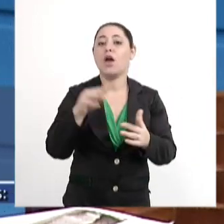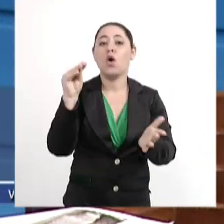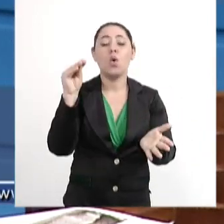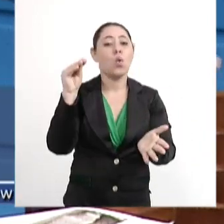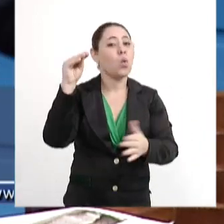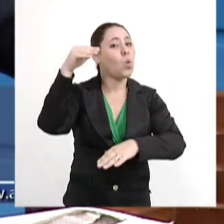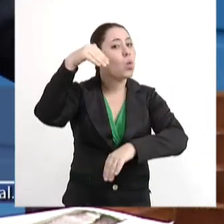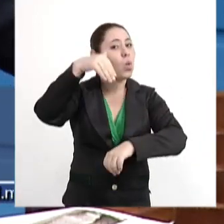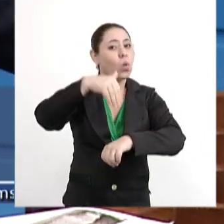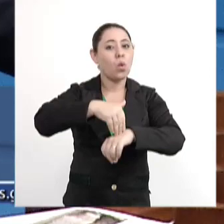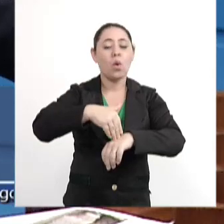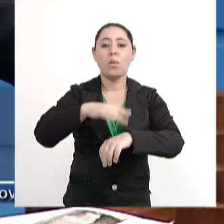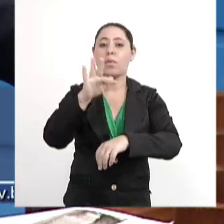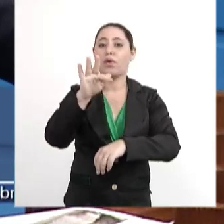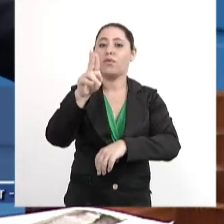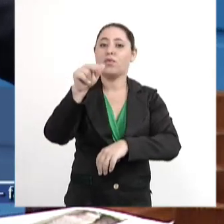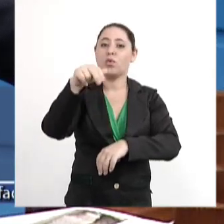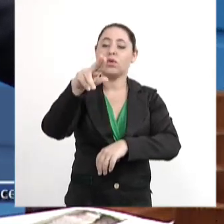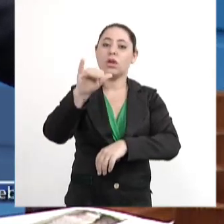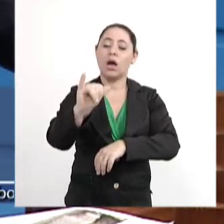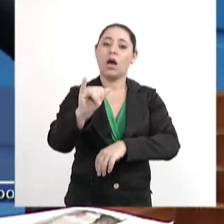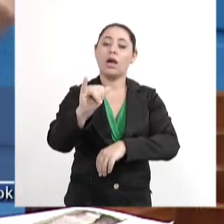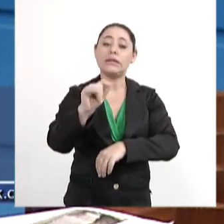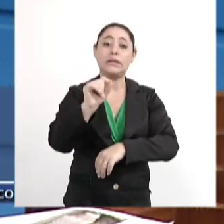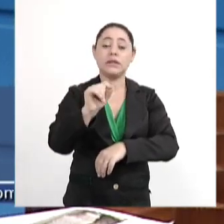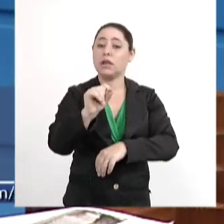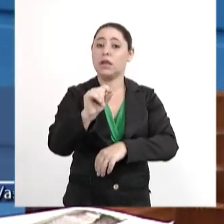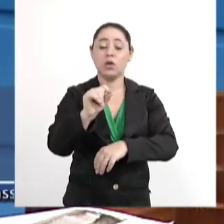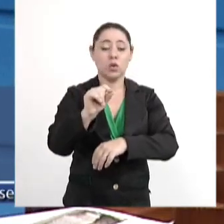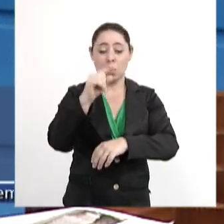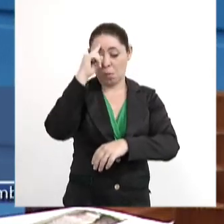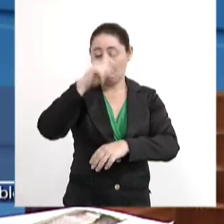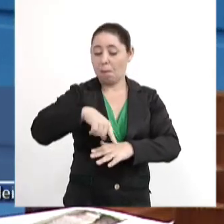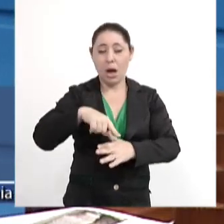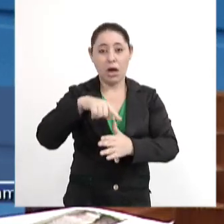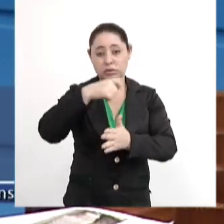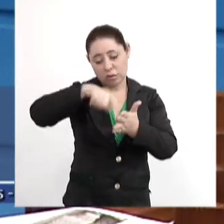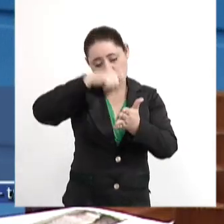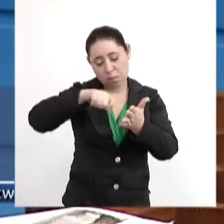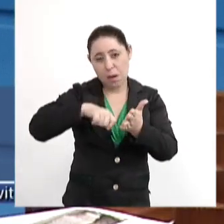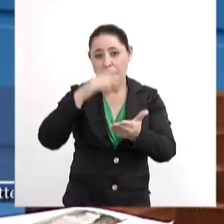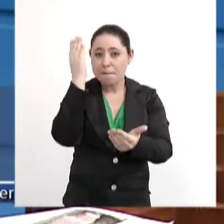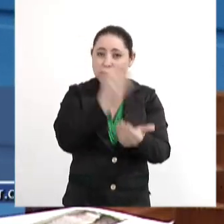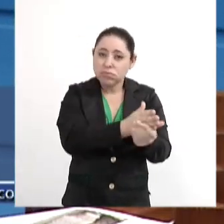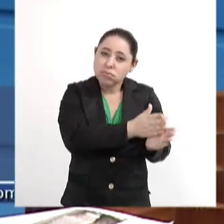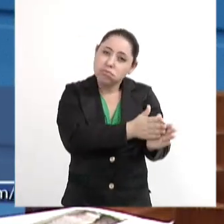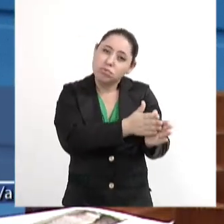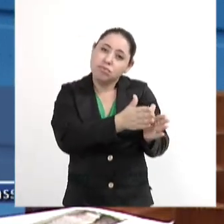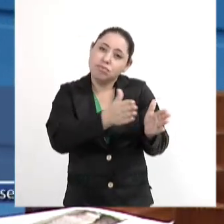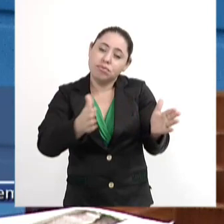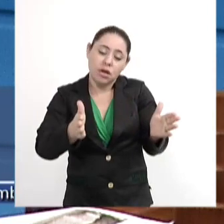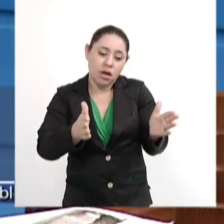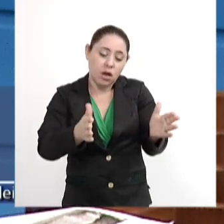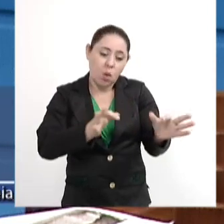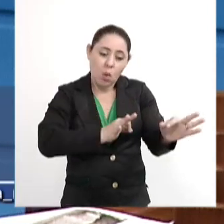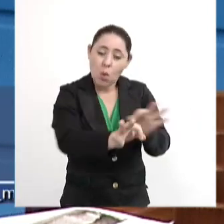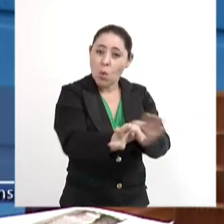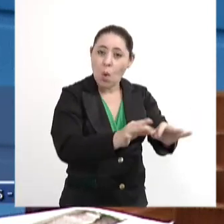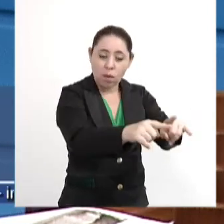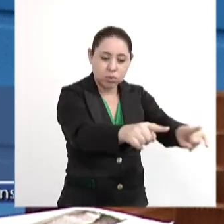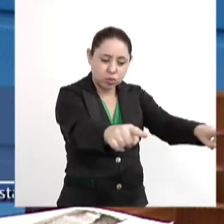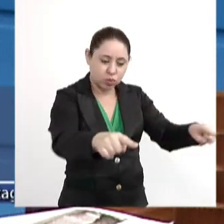própria FUNAI, que não dá encaminhamento ao processo de demarcação das